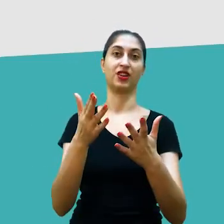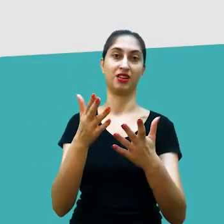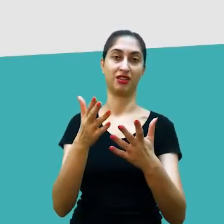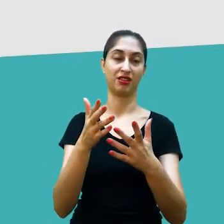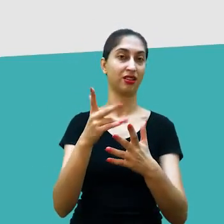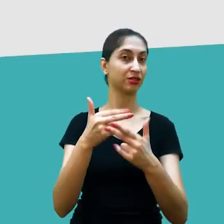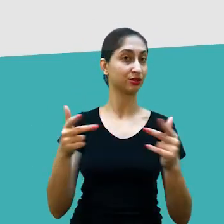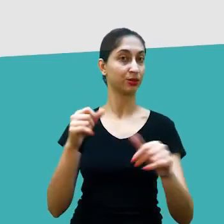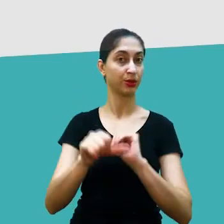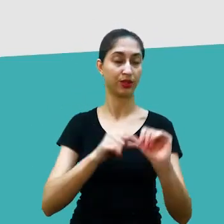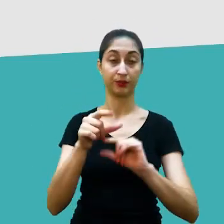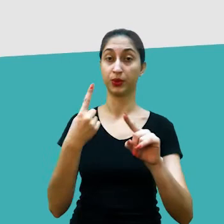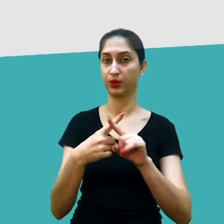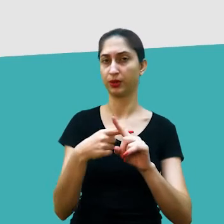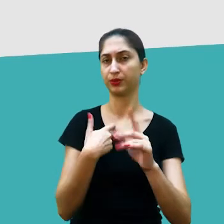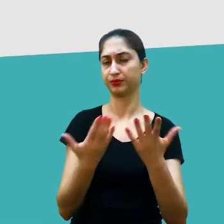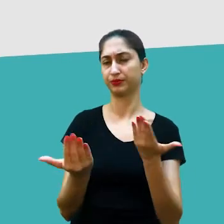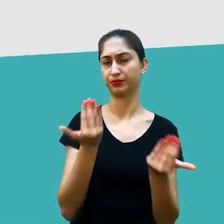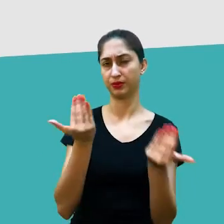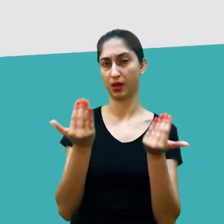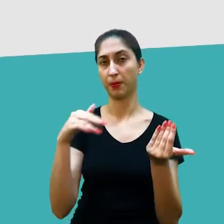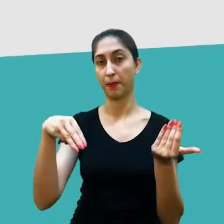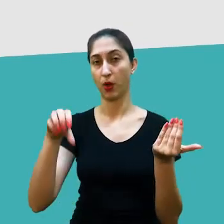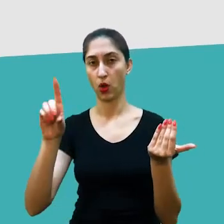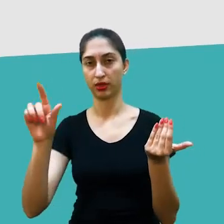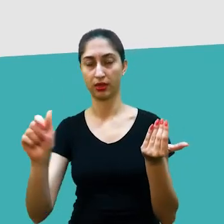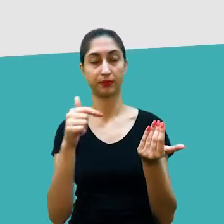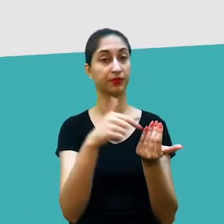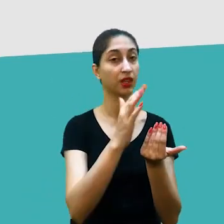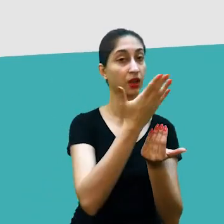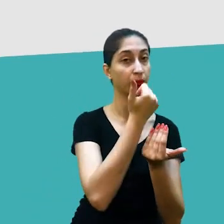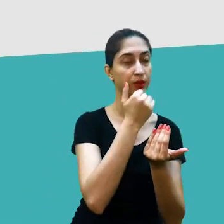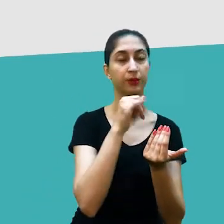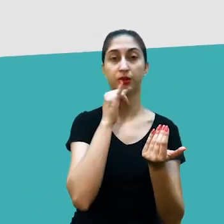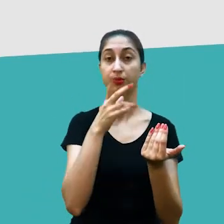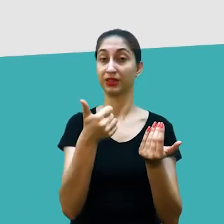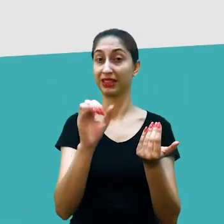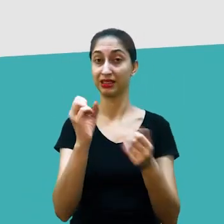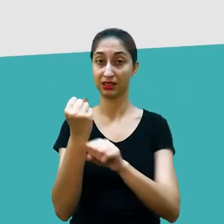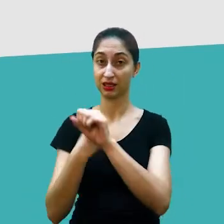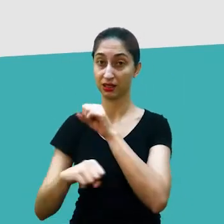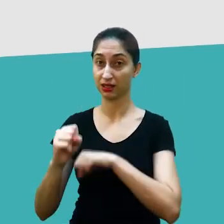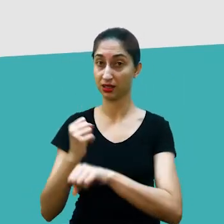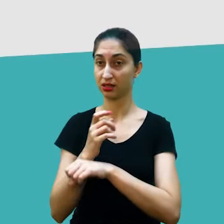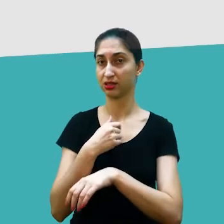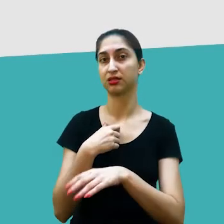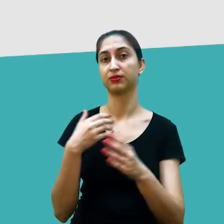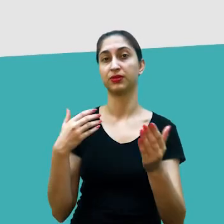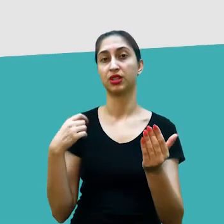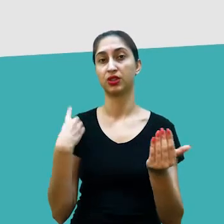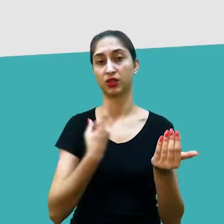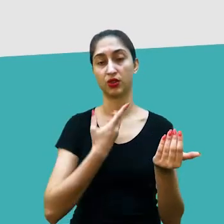muito interessante com a moda e com a comida. Por exemplo, há 10 anos atrás, a gente ia no supermercado, você nem sabia se o produto